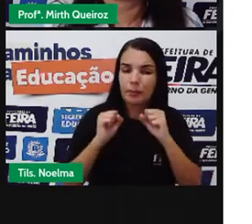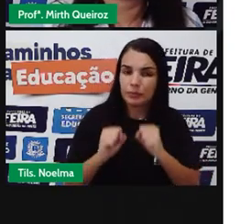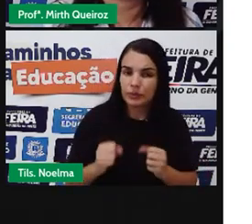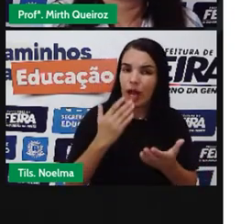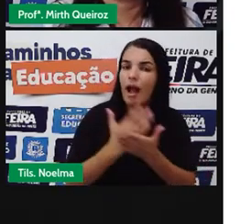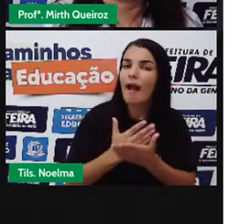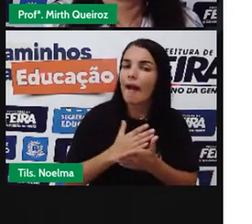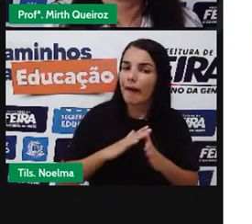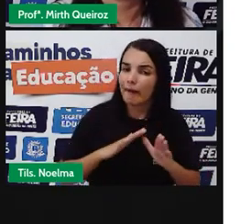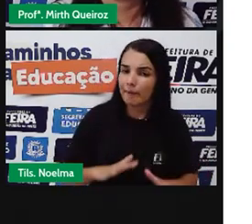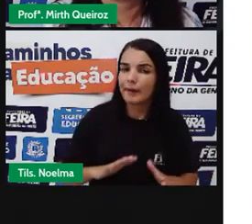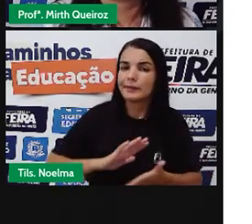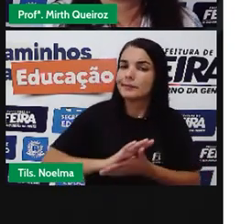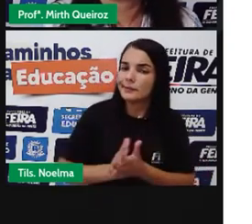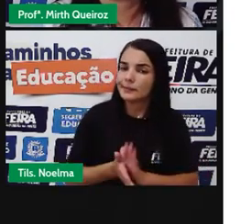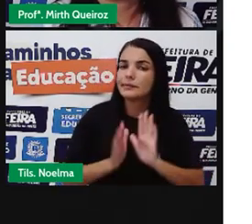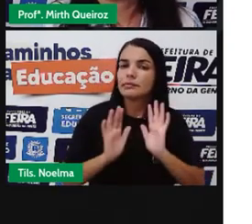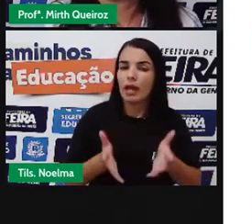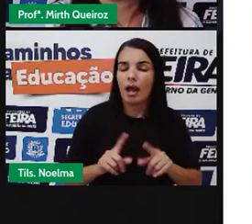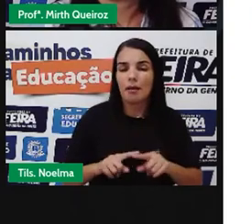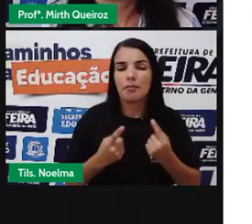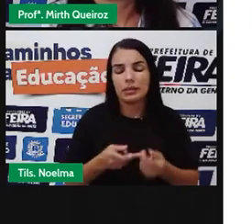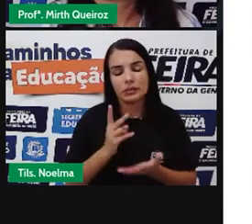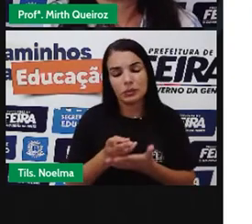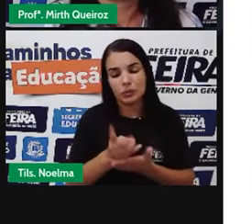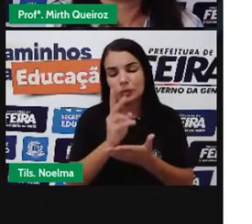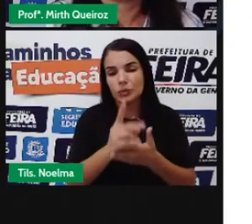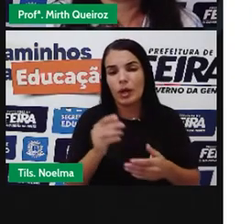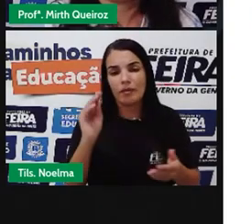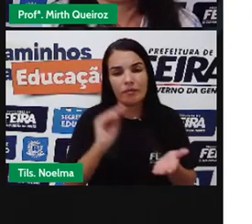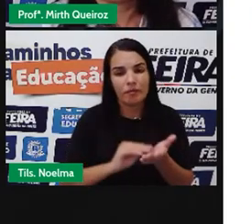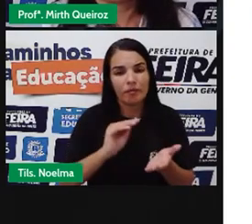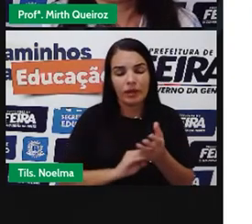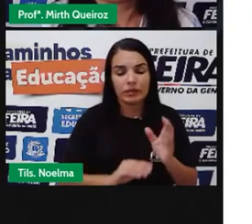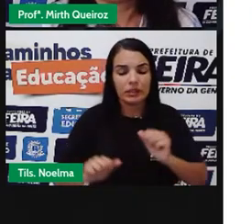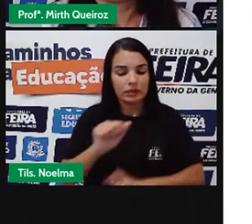né, em relação ao quantitativo com o simples